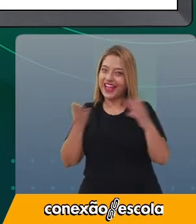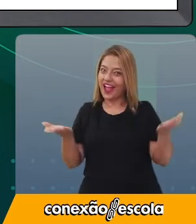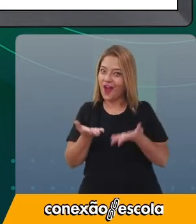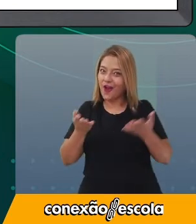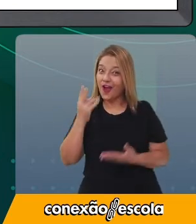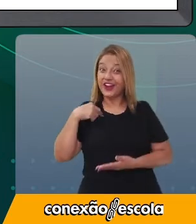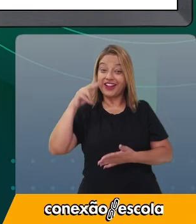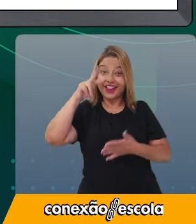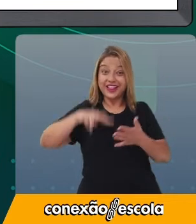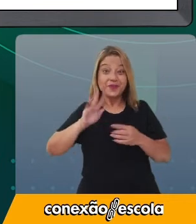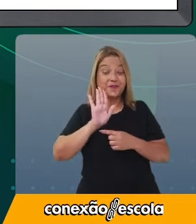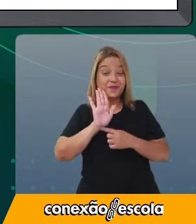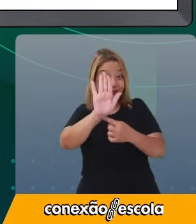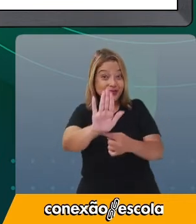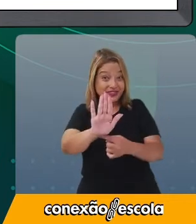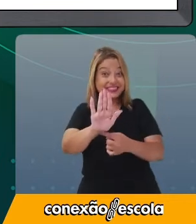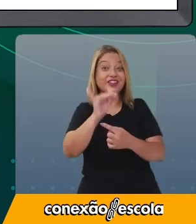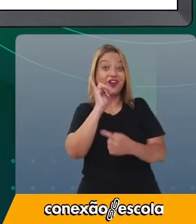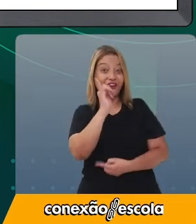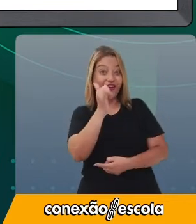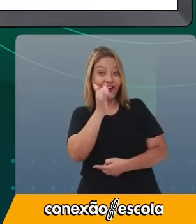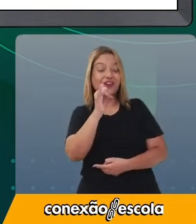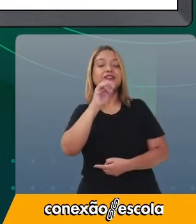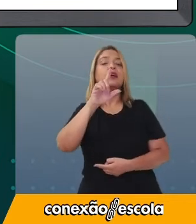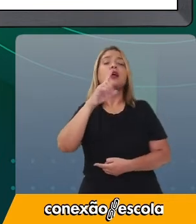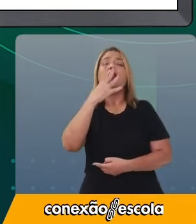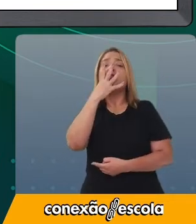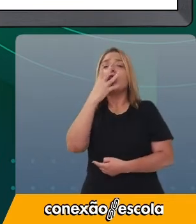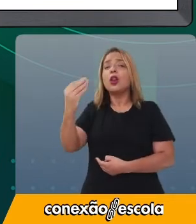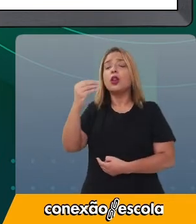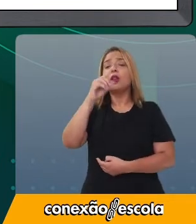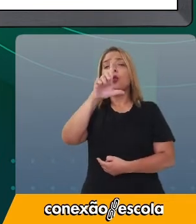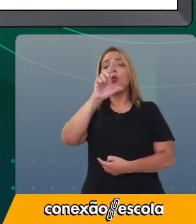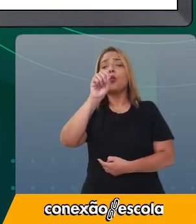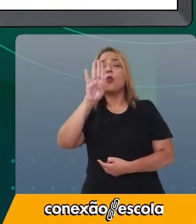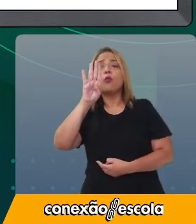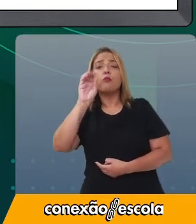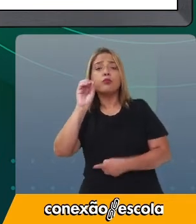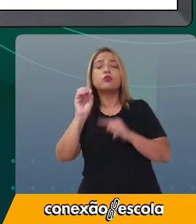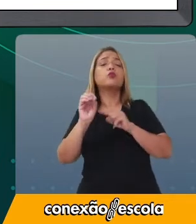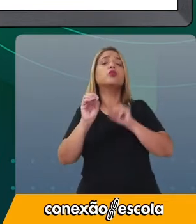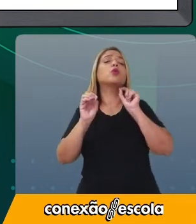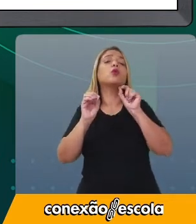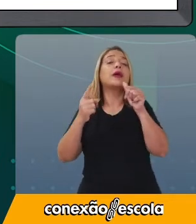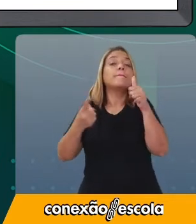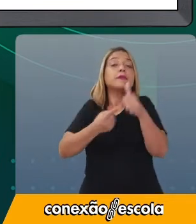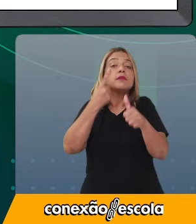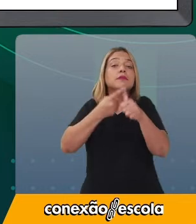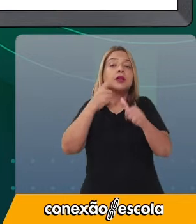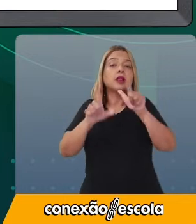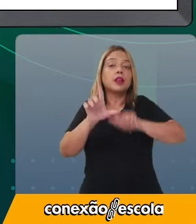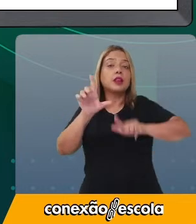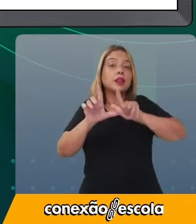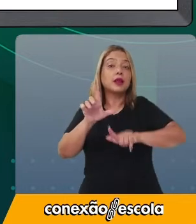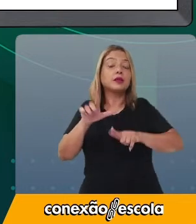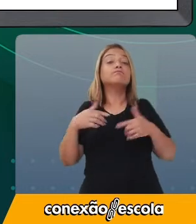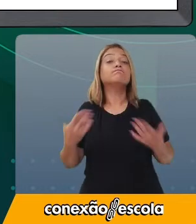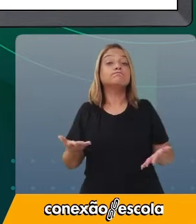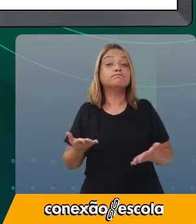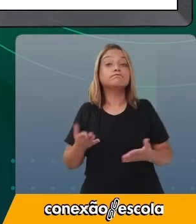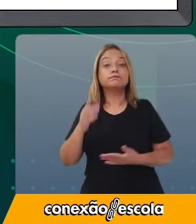leu agora há pouco. Lobo. Qual é a letra inicial da palavra?